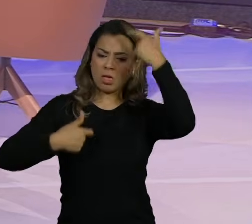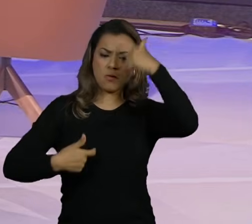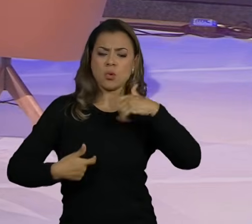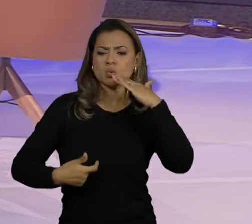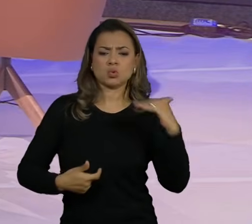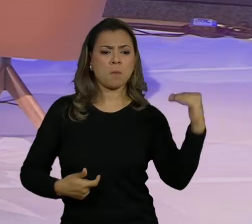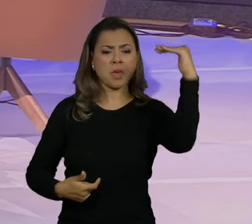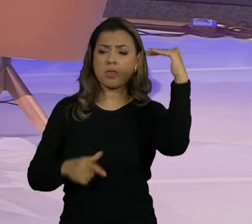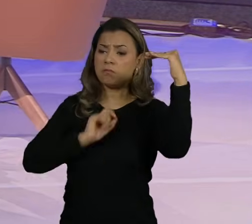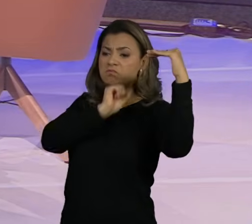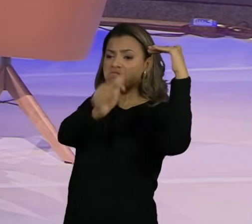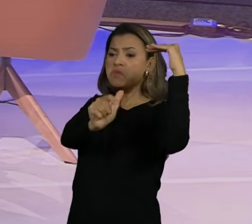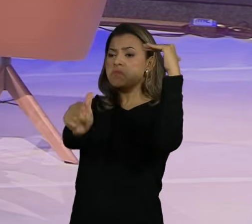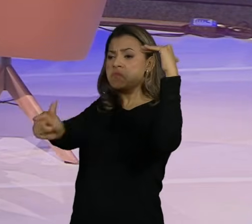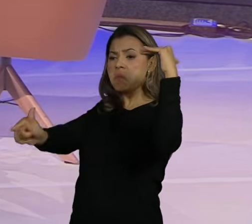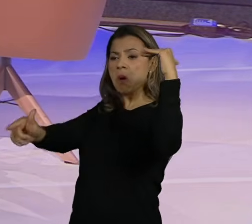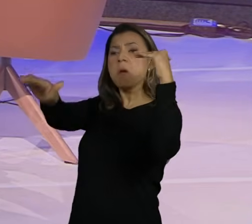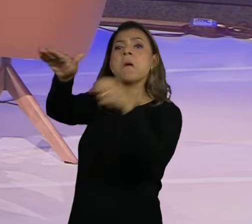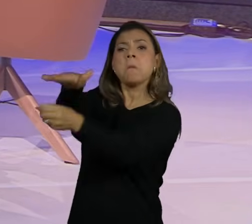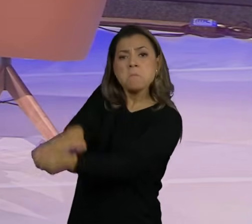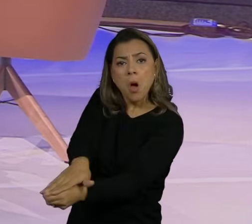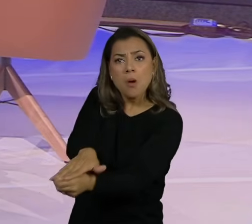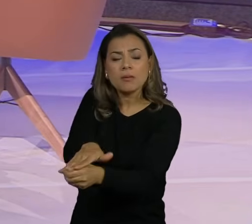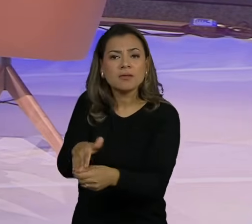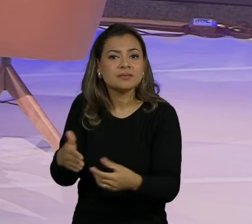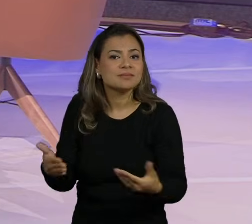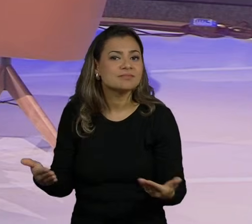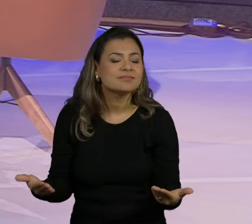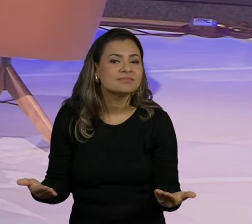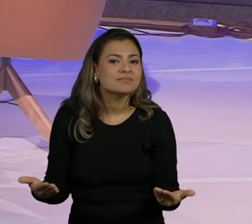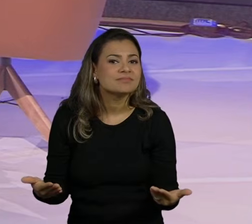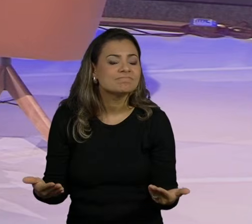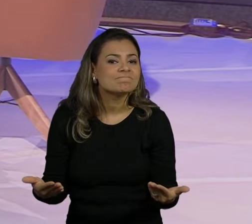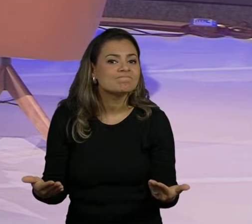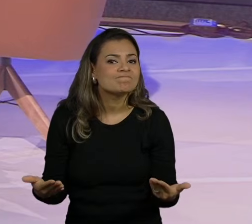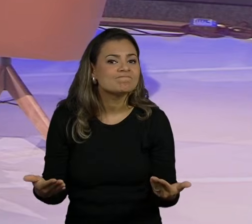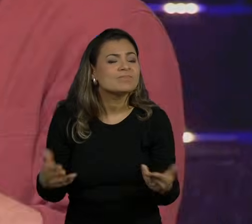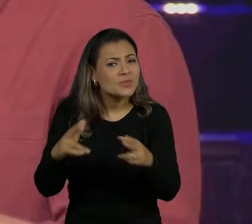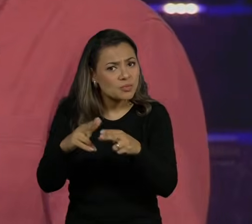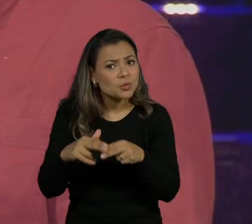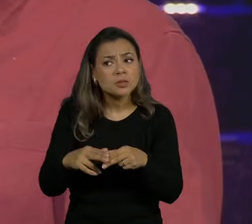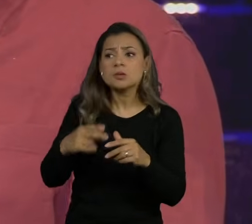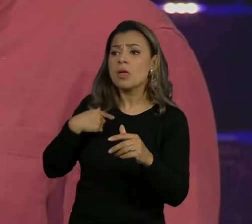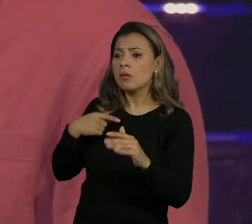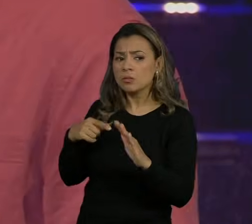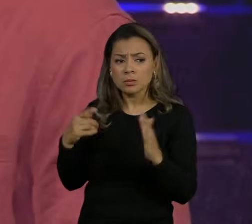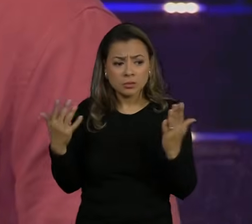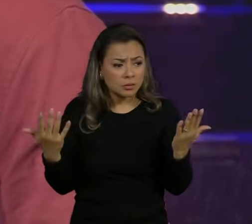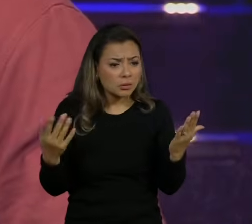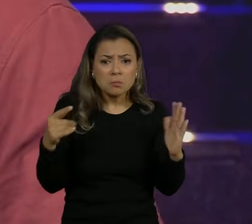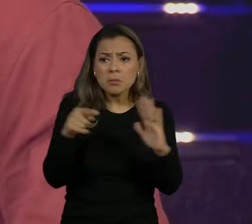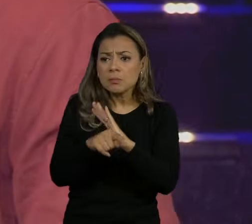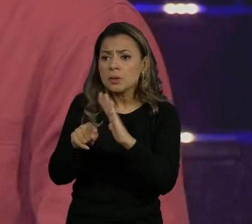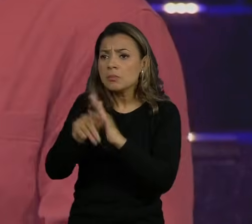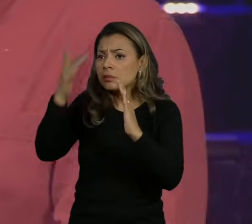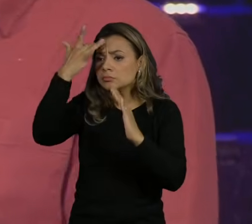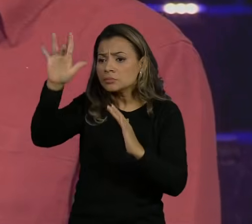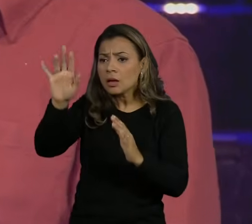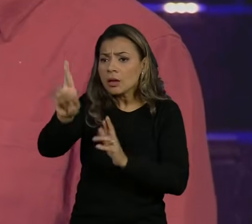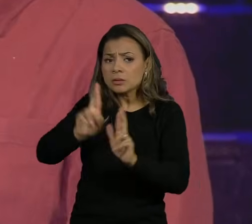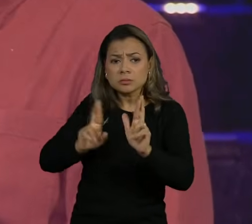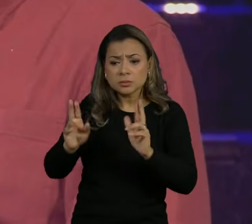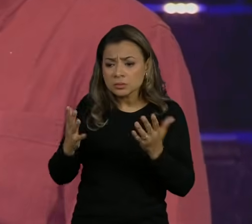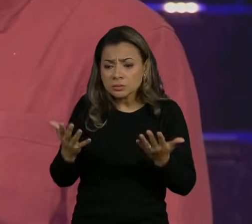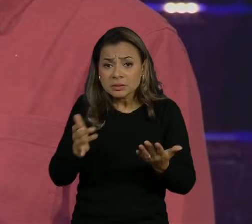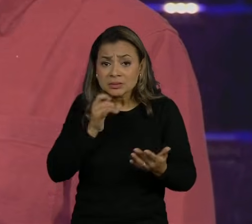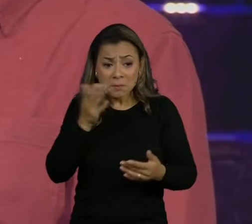quer dizer, como você não tem uma explicação para as pessoas, né? O fato dela agora não poder mais botar o